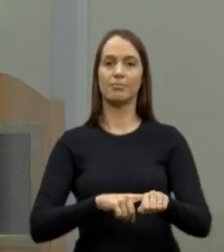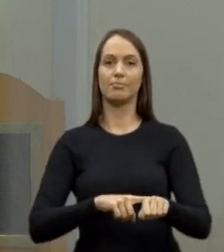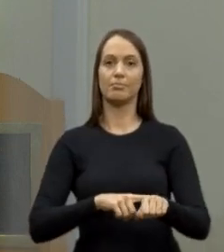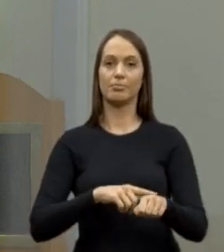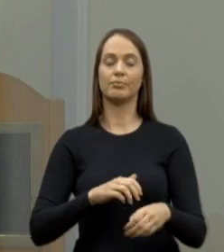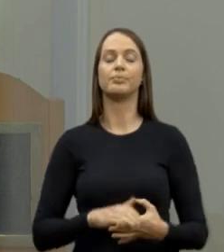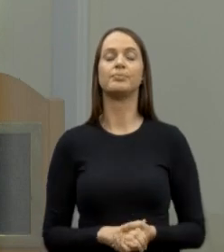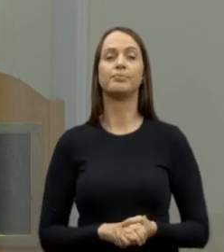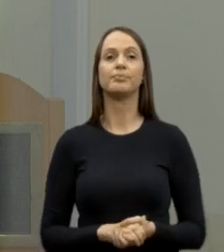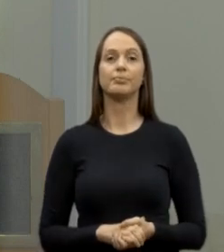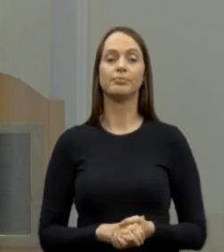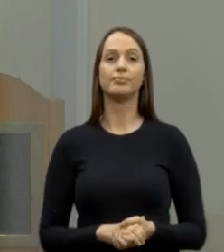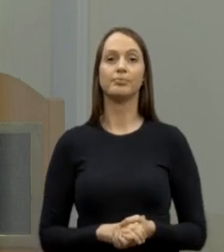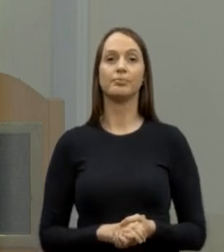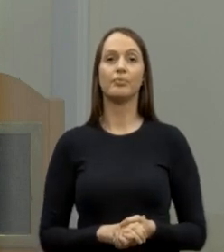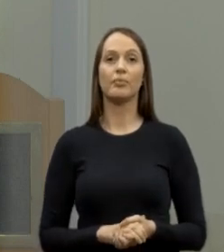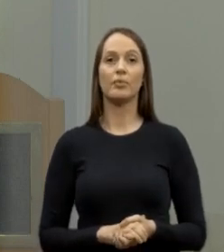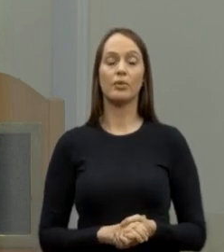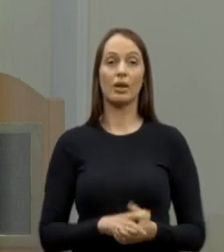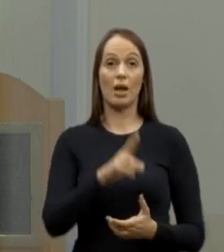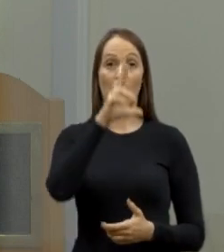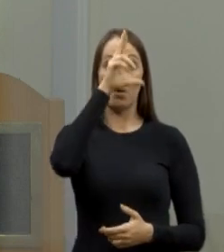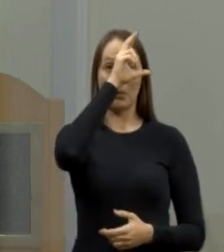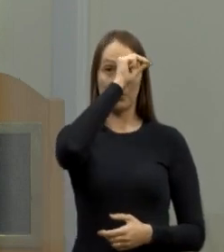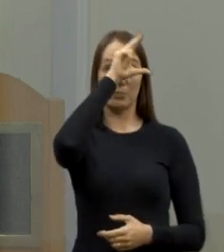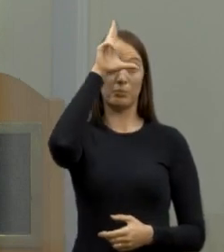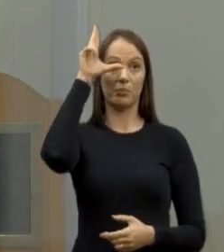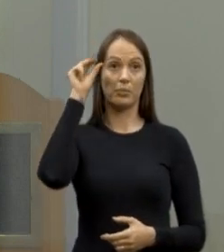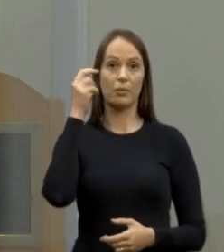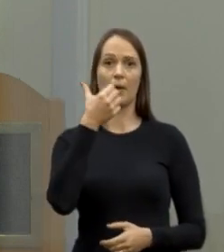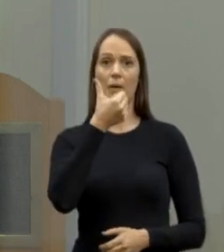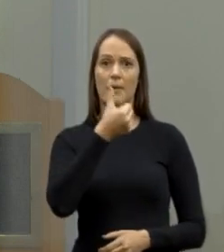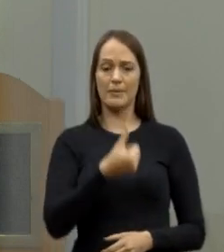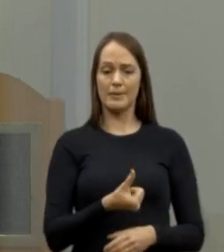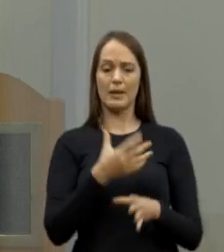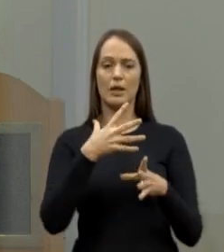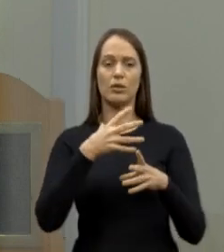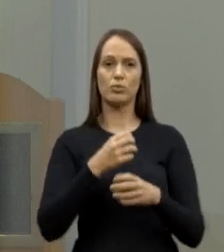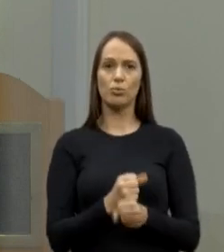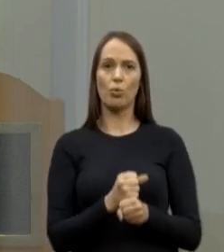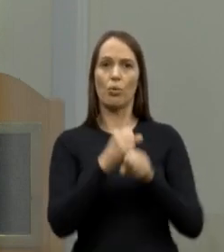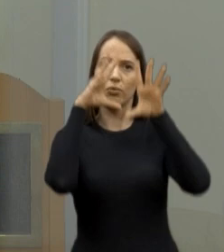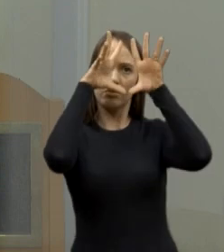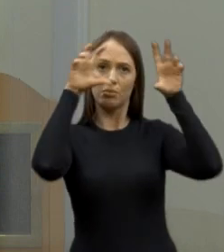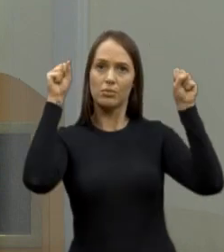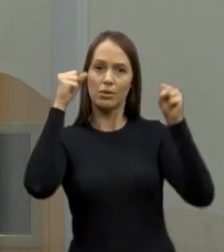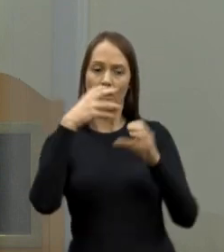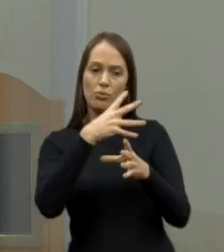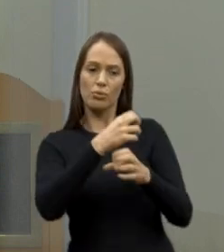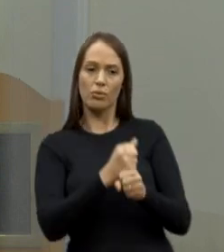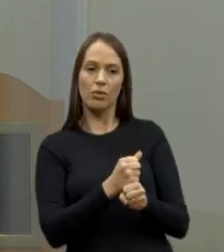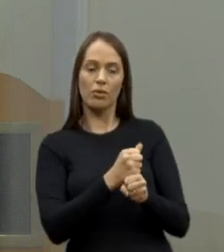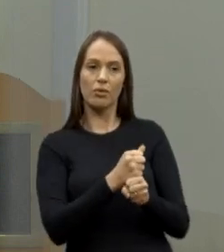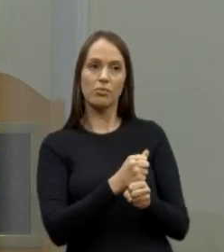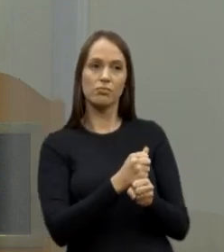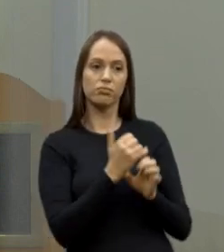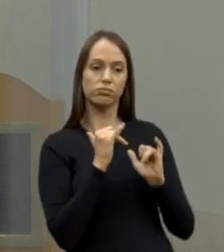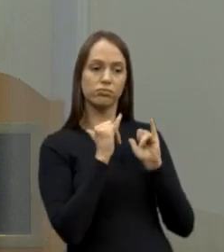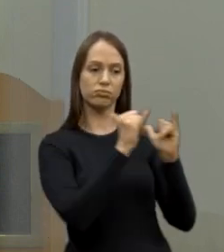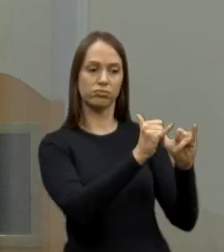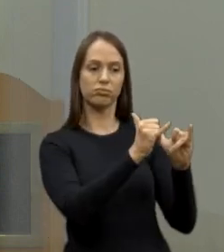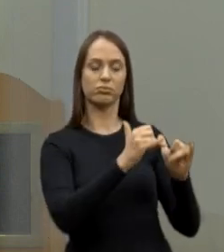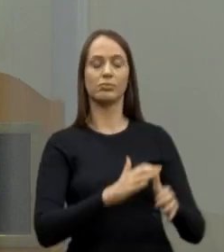é? O prefeito teve seis contas reprovadas pelo Tribunal de Contas do Estado. Reprovação